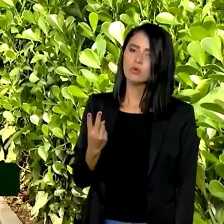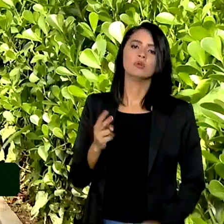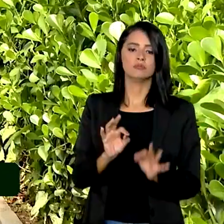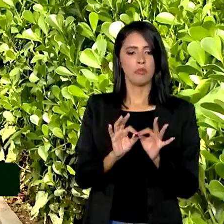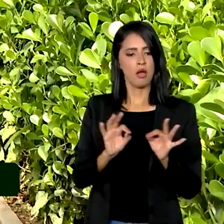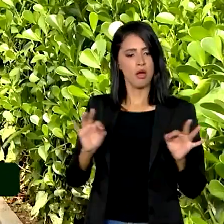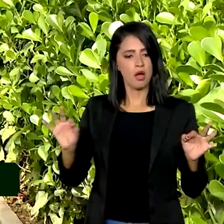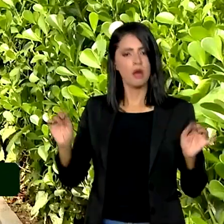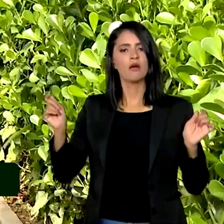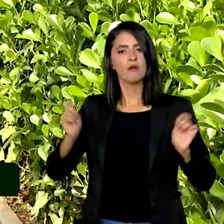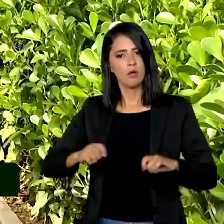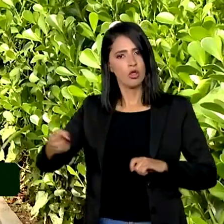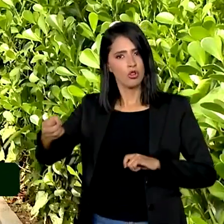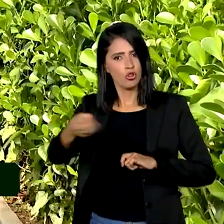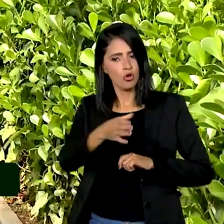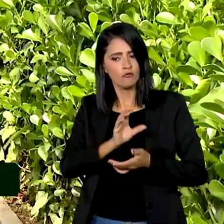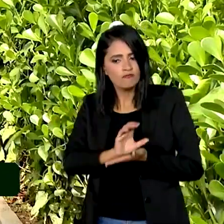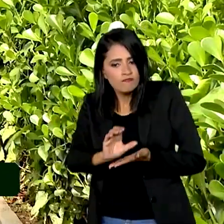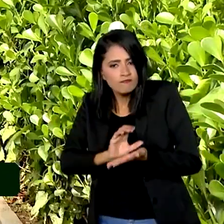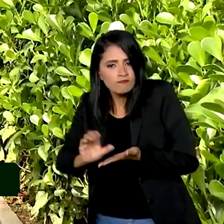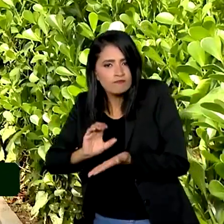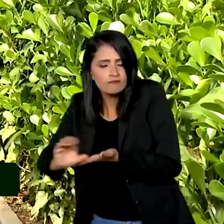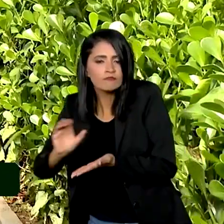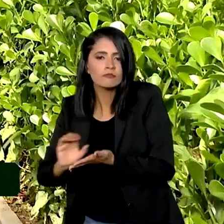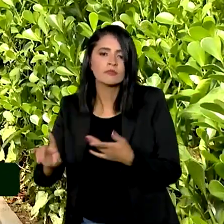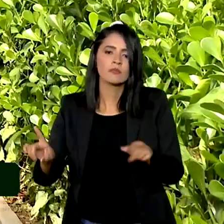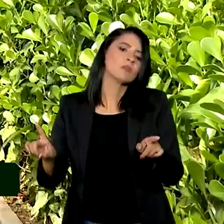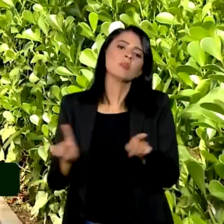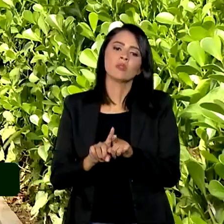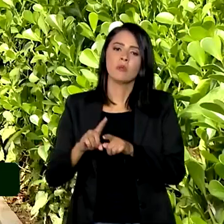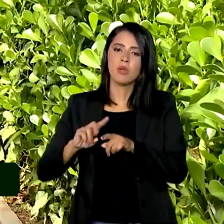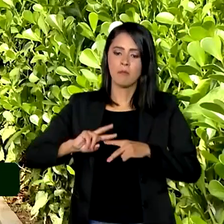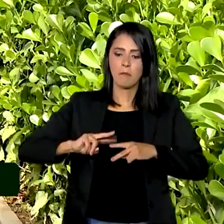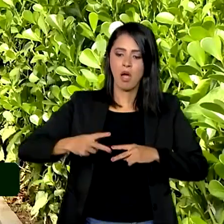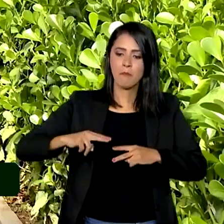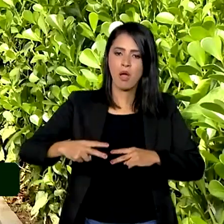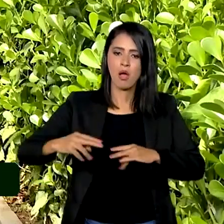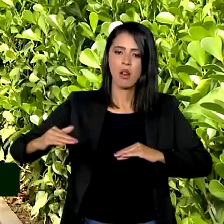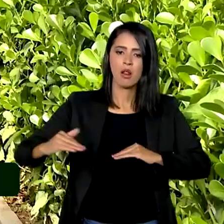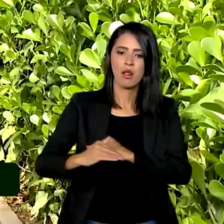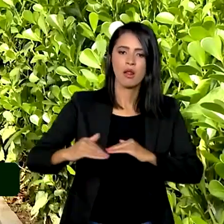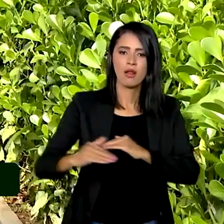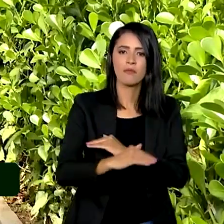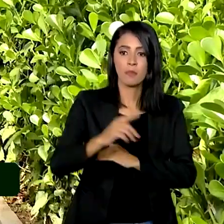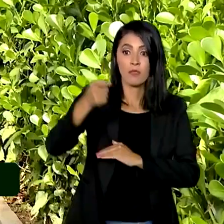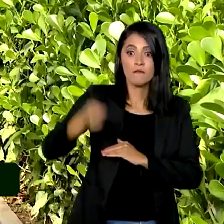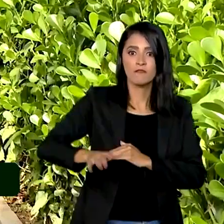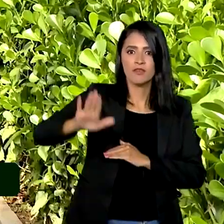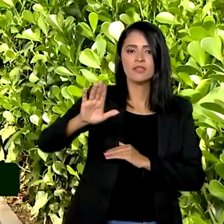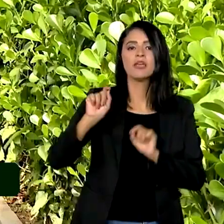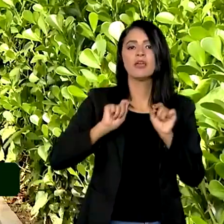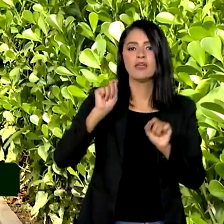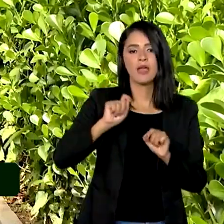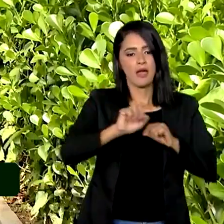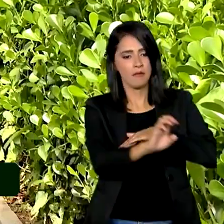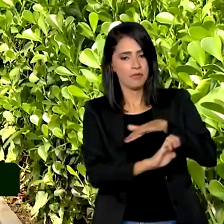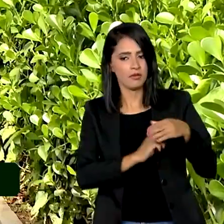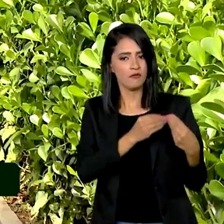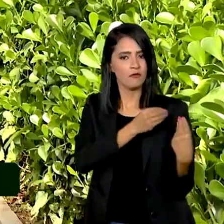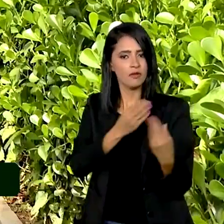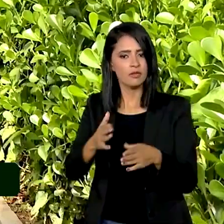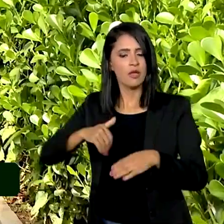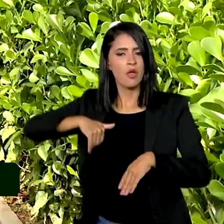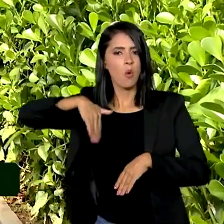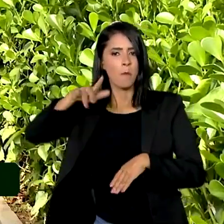vão ganhar novos investimentos e também duplicação. Vence o leilão a empresa que oferecer o